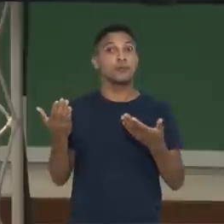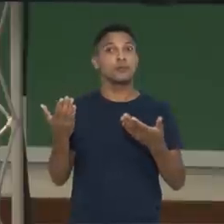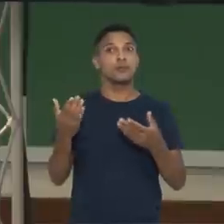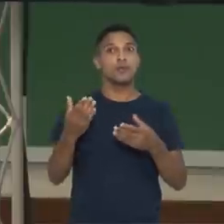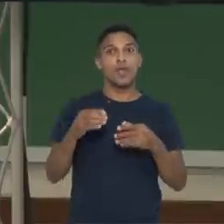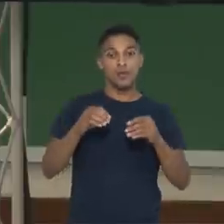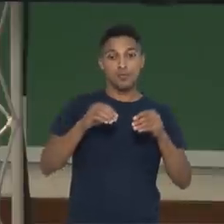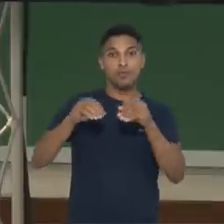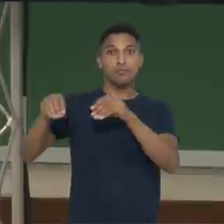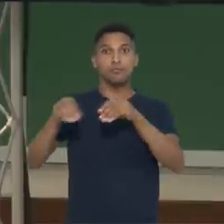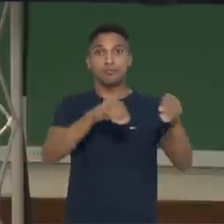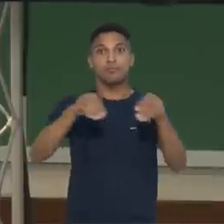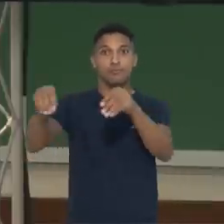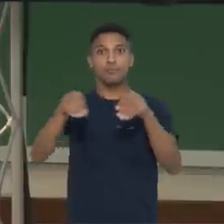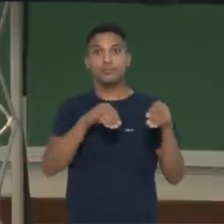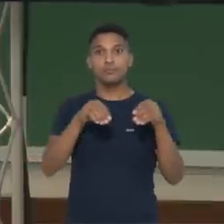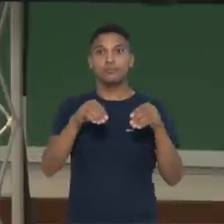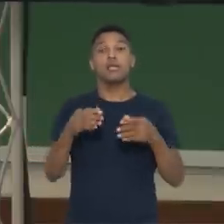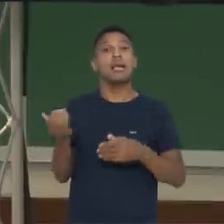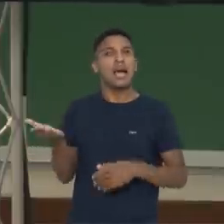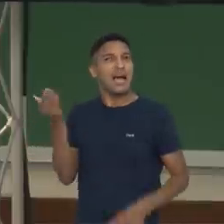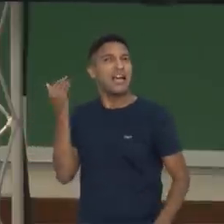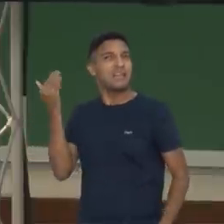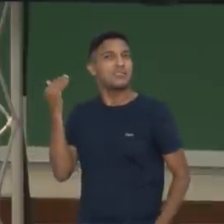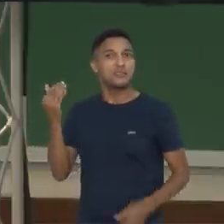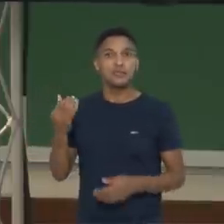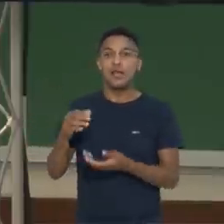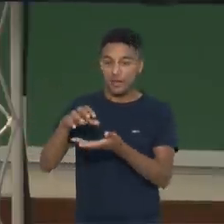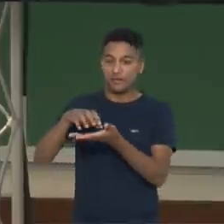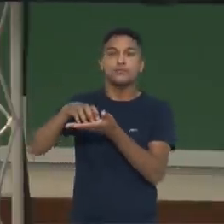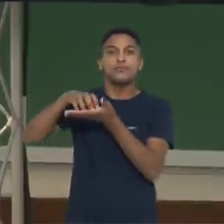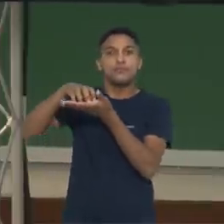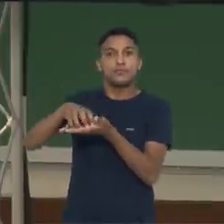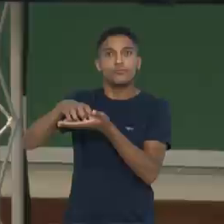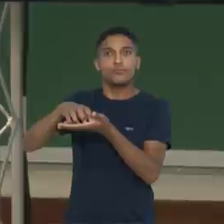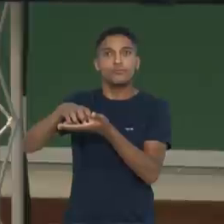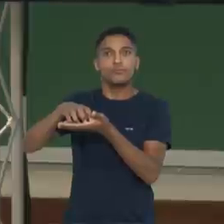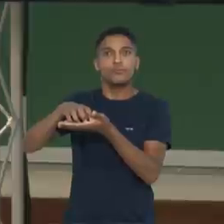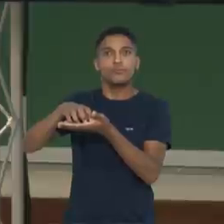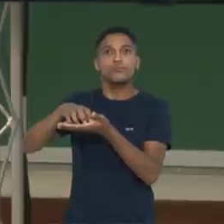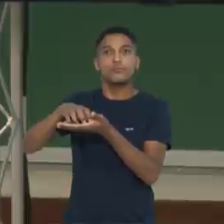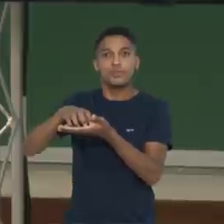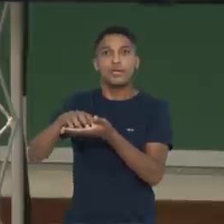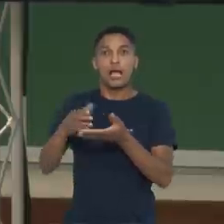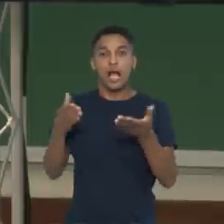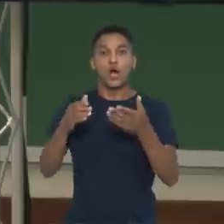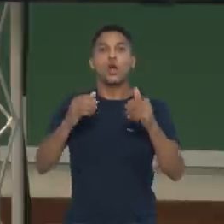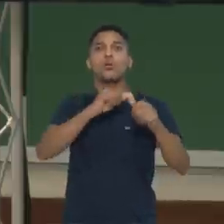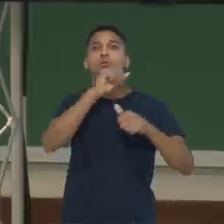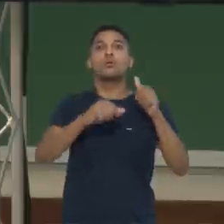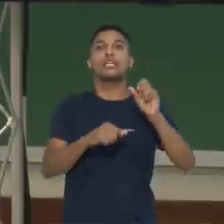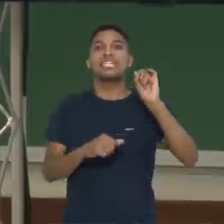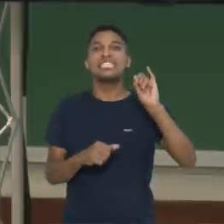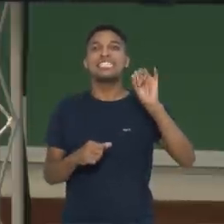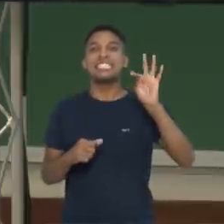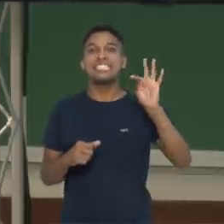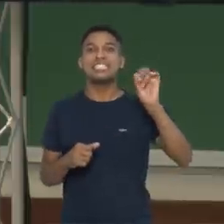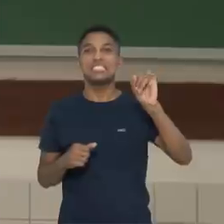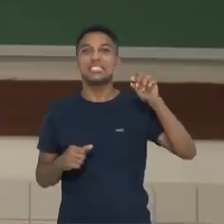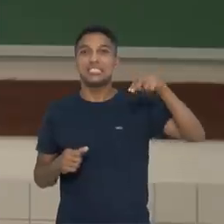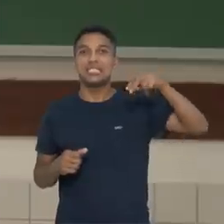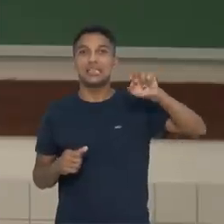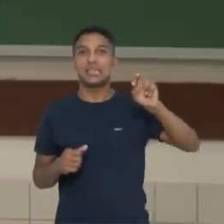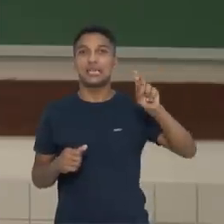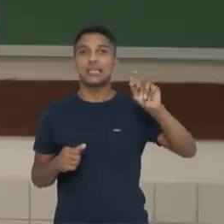teatro próprio para ele. E depois, com o tempo, ele passa a ser itinerante, começa a viajar de uma cidade para outra, né?